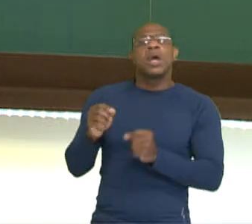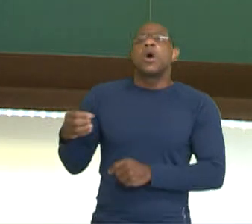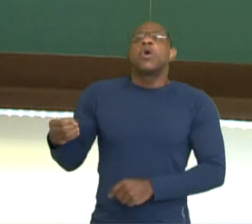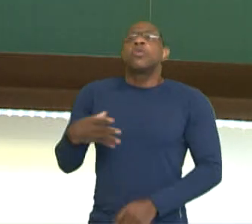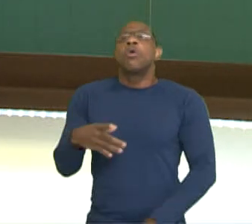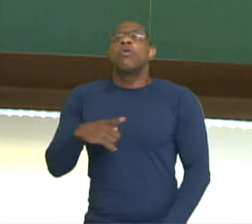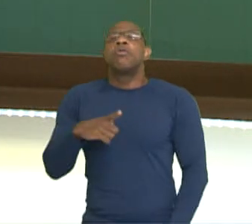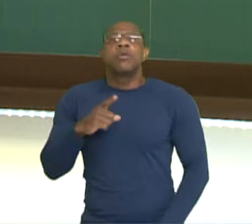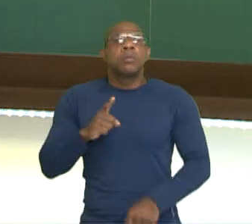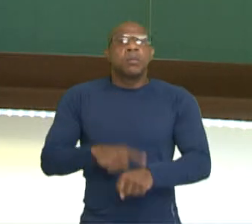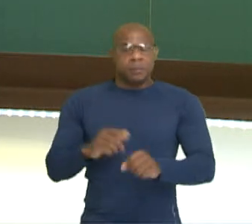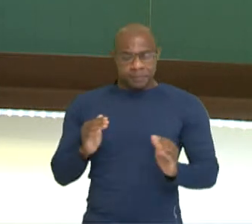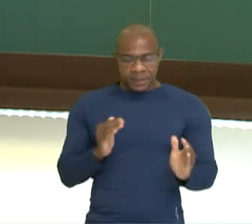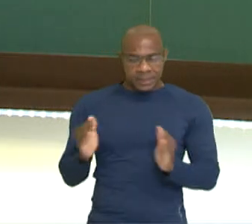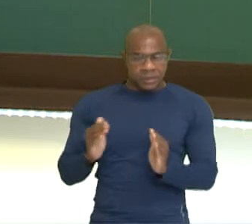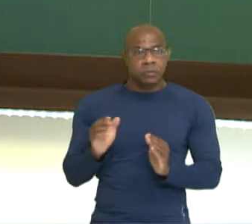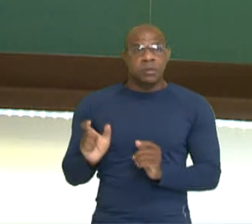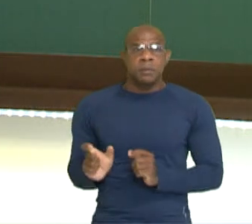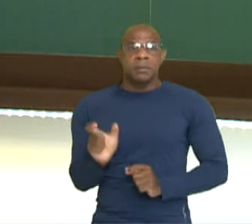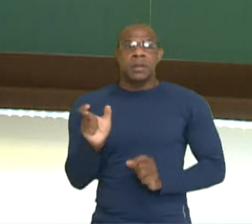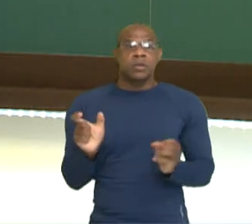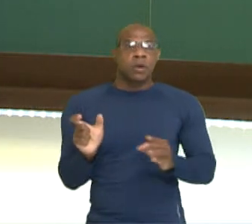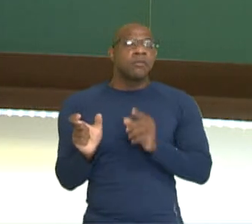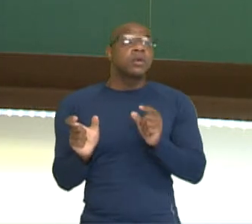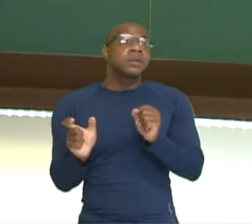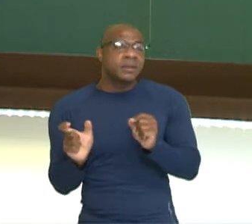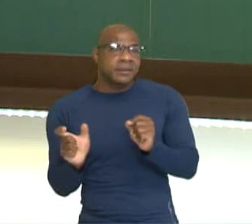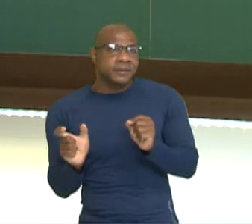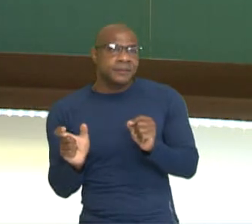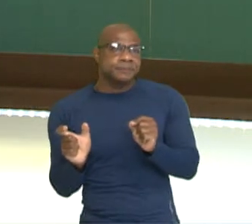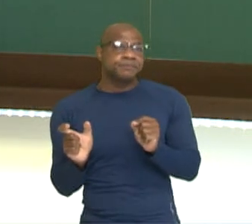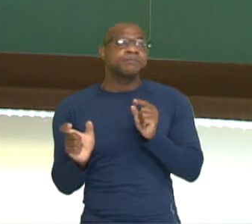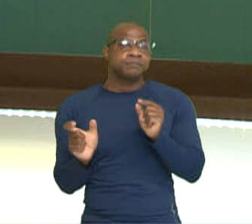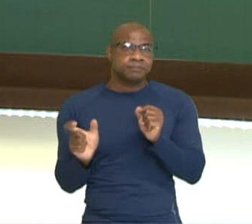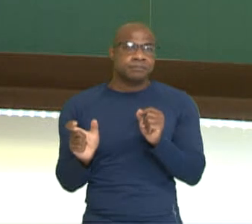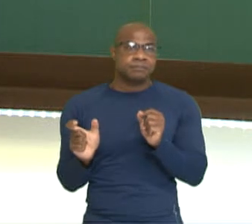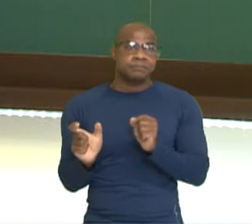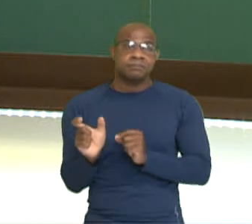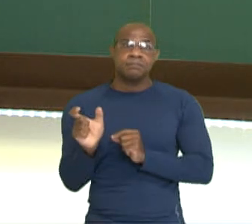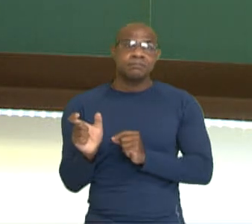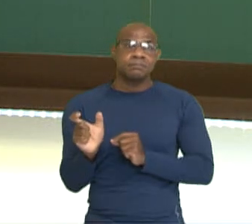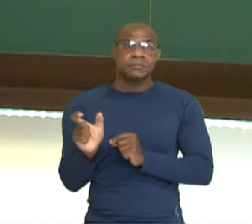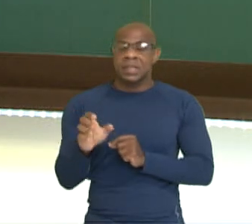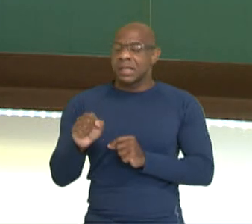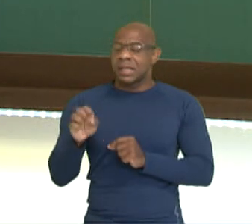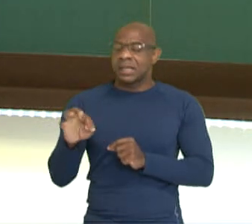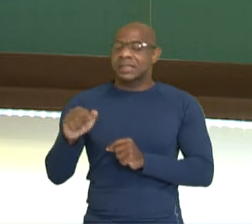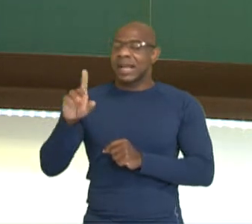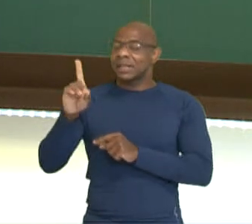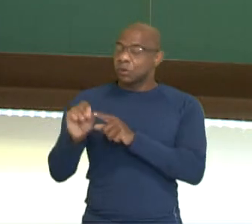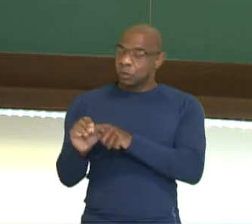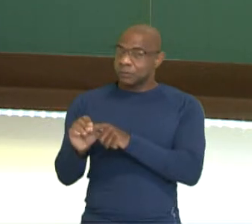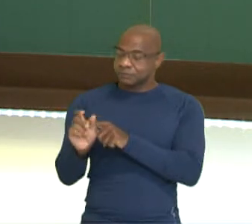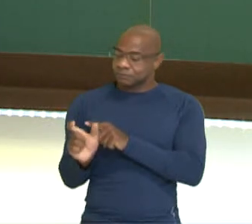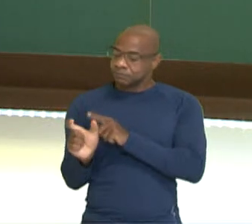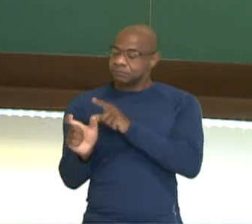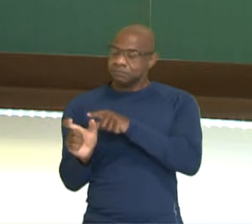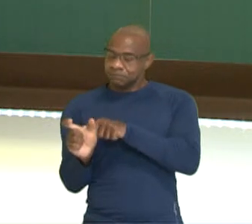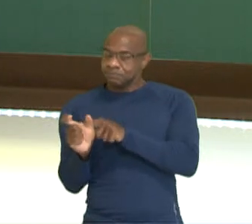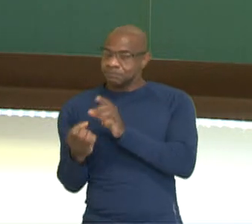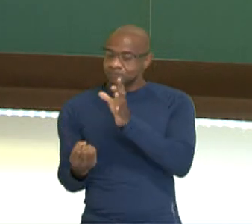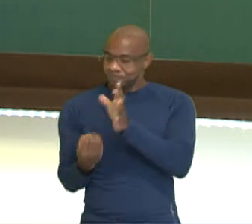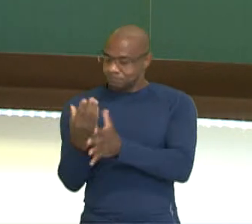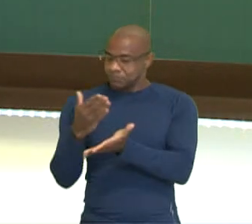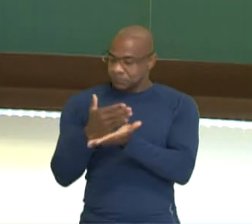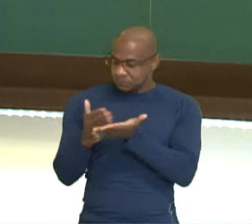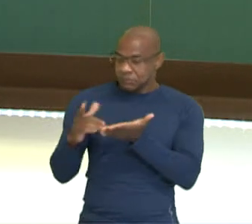novo momento, uma nova palavrinha entrando no cenário internacional, que é a palavra Estado. Nela você vai ter